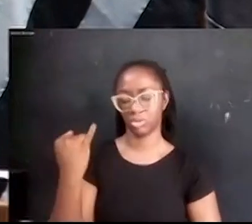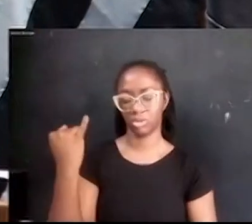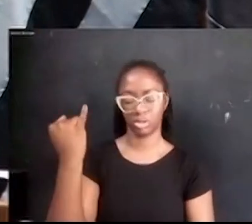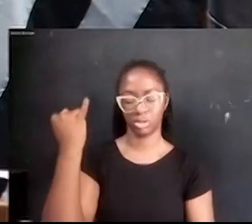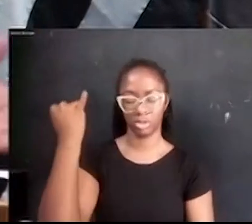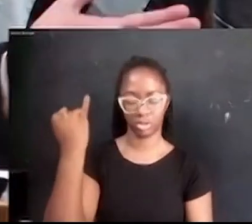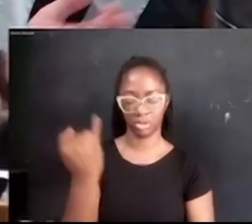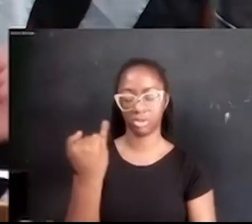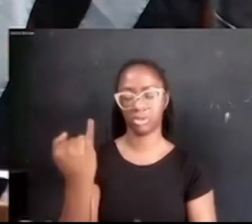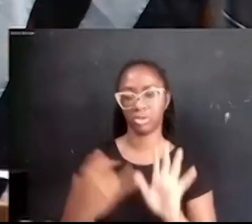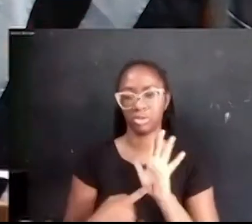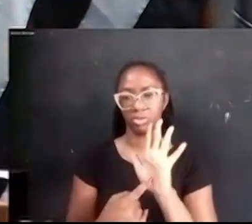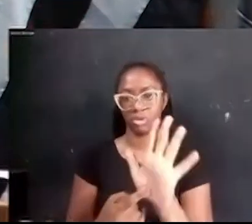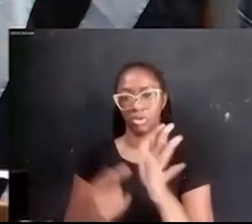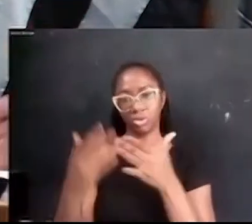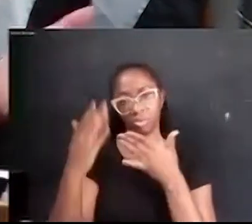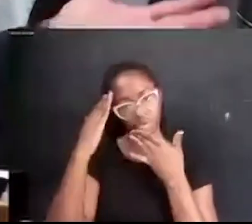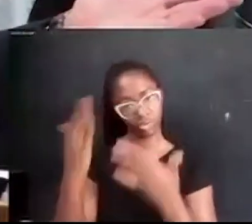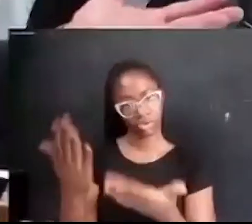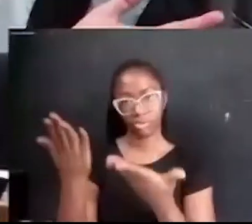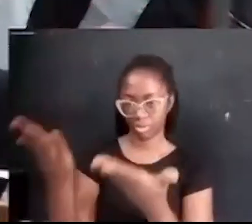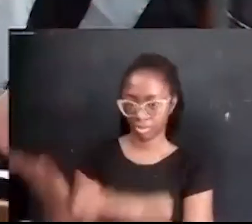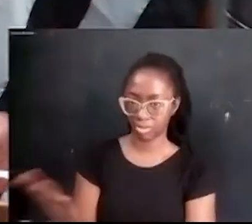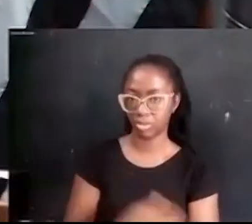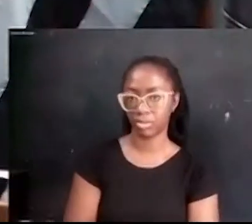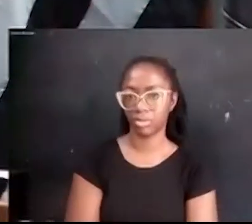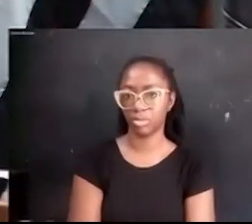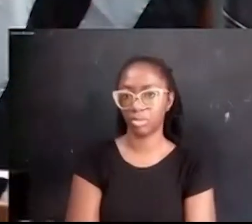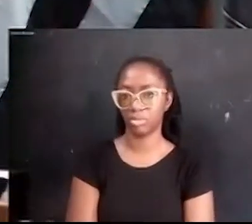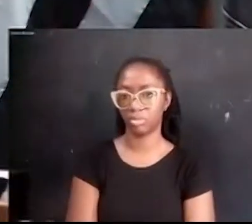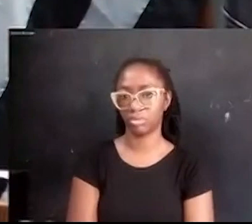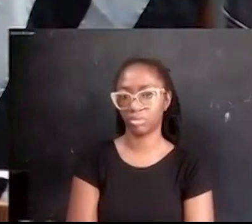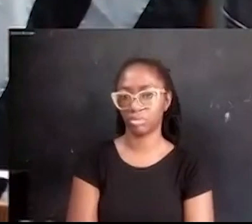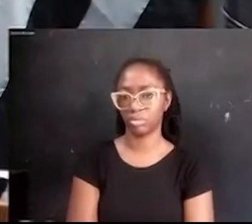Merci beaucoup, né? A palavra é do senhor.